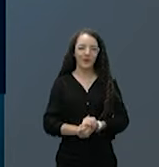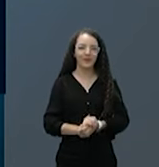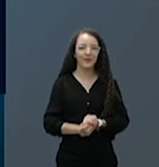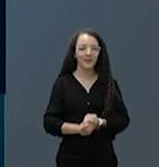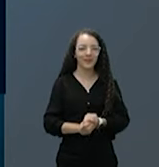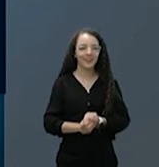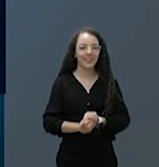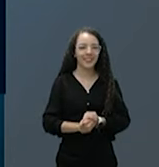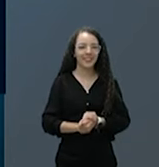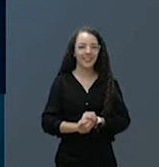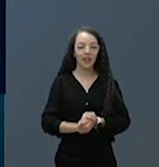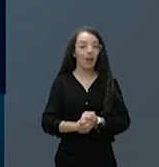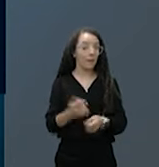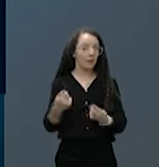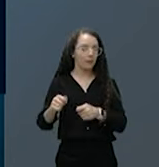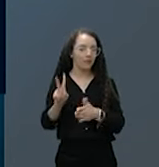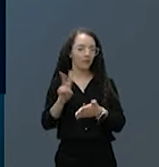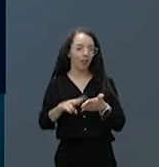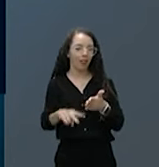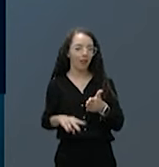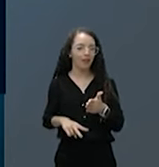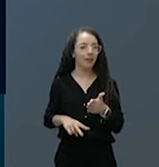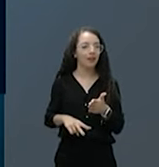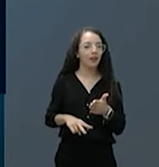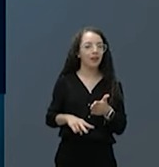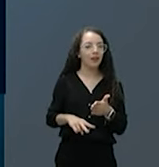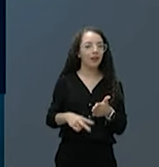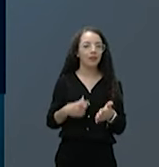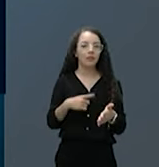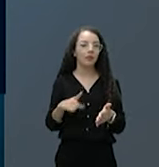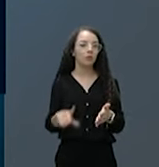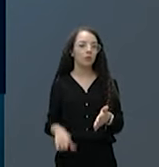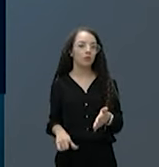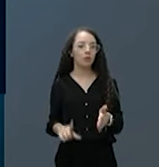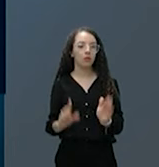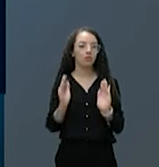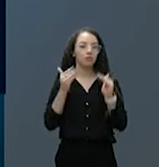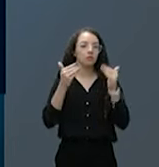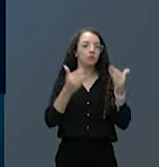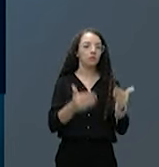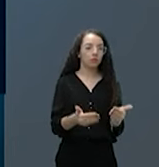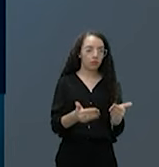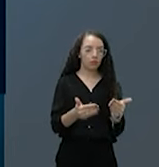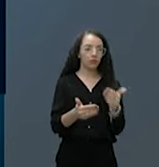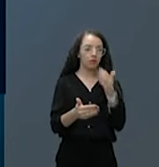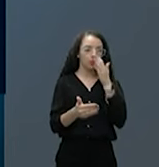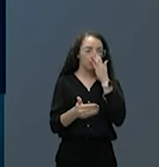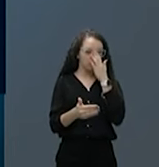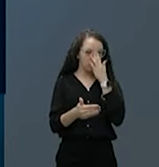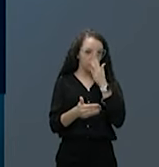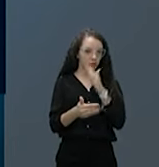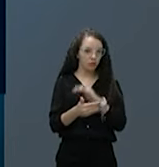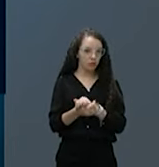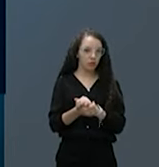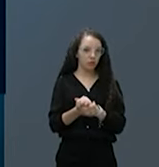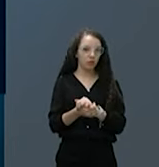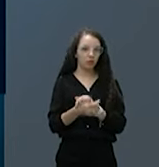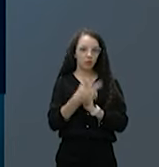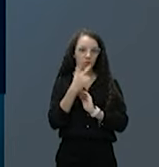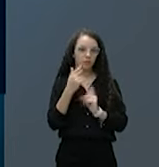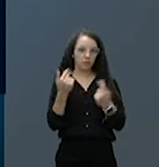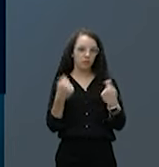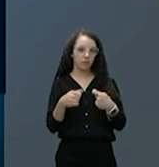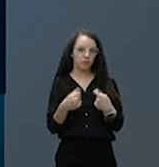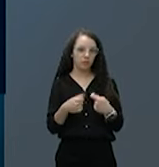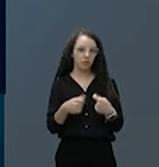Não há destaque, Vossa Excelência pode ser. Não, mas eu acho que é o caso de ouvir o revisor, presidente. Não, mas pelo menos